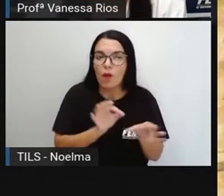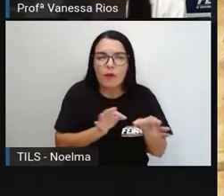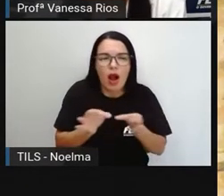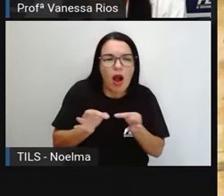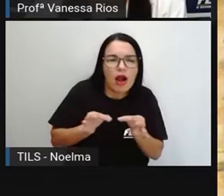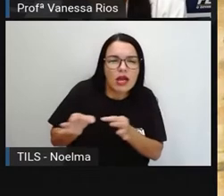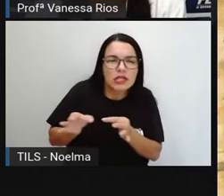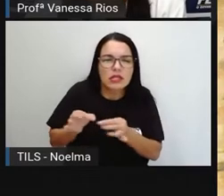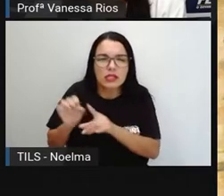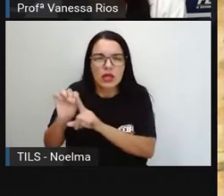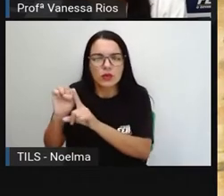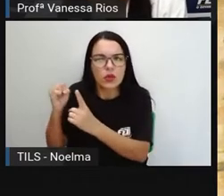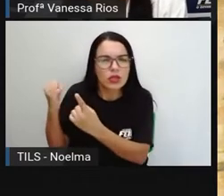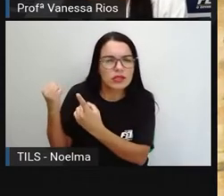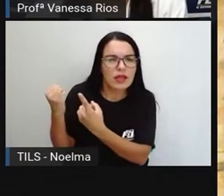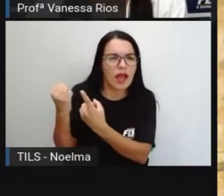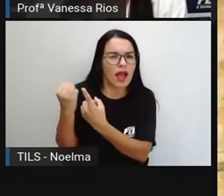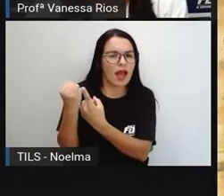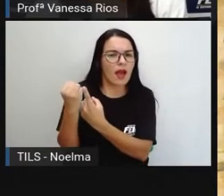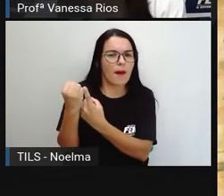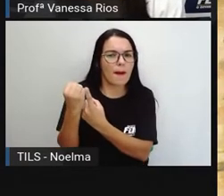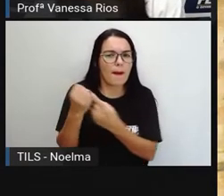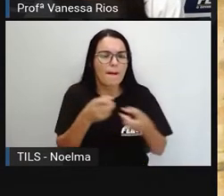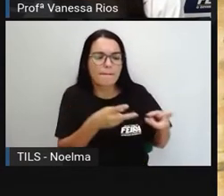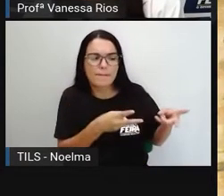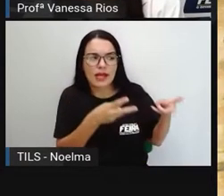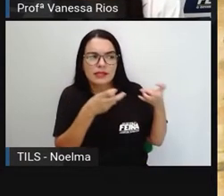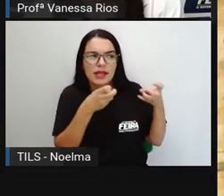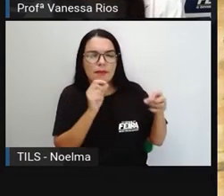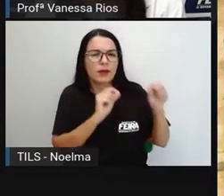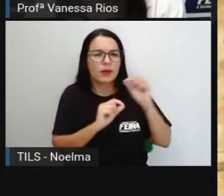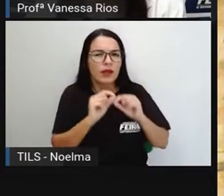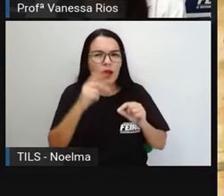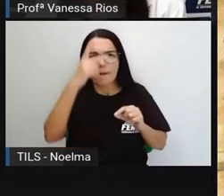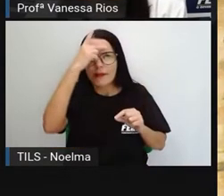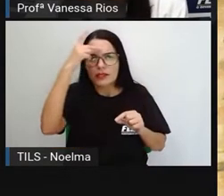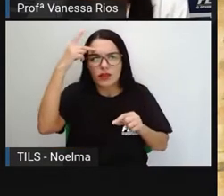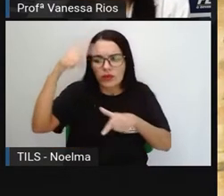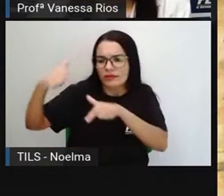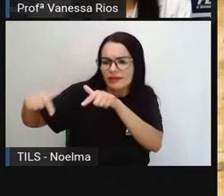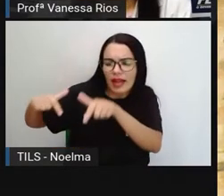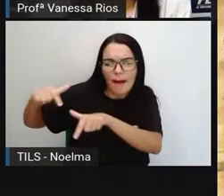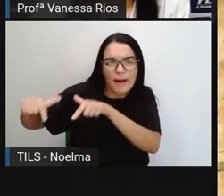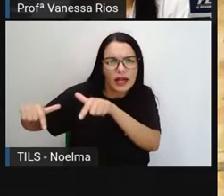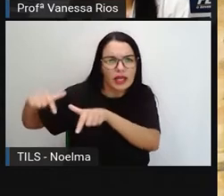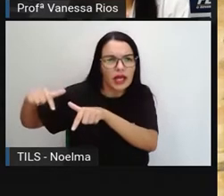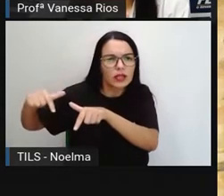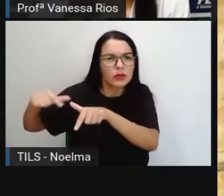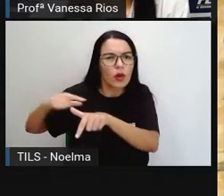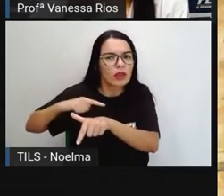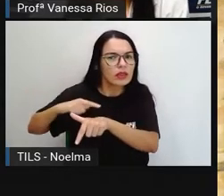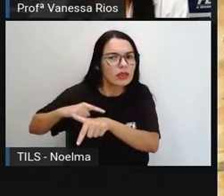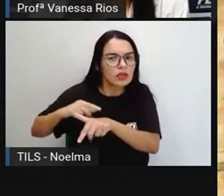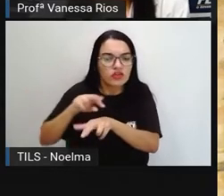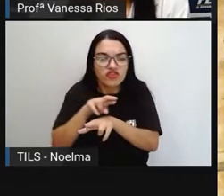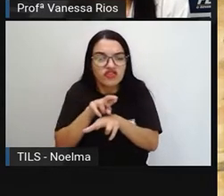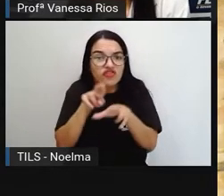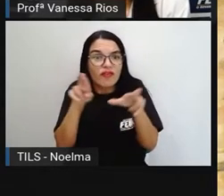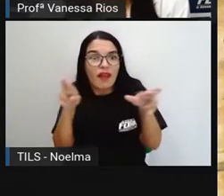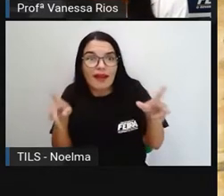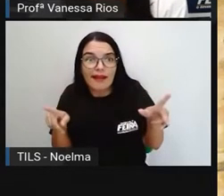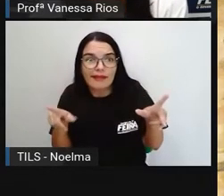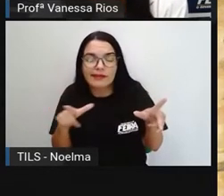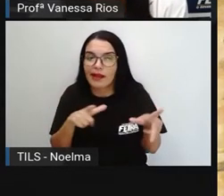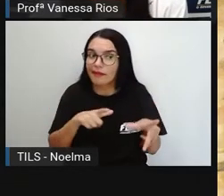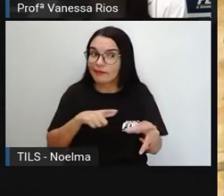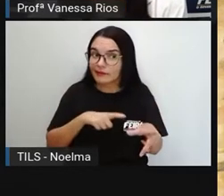percebe pessoas tendo aí atividades diferentes, mas a gente já vê não só a caça, né? Mas